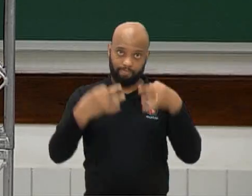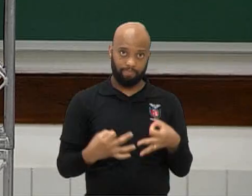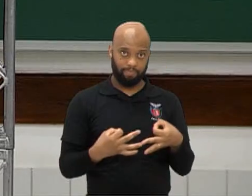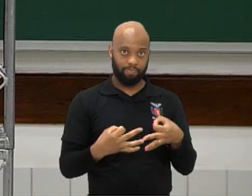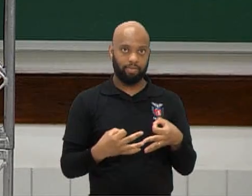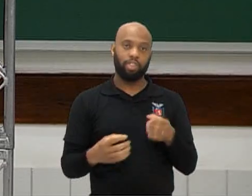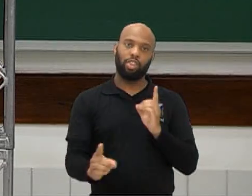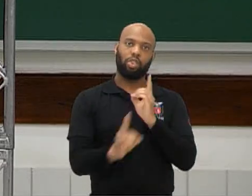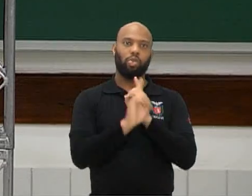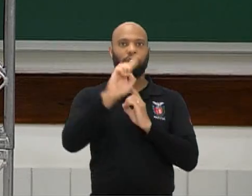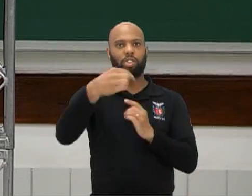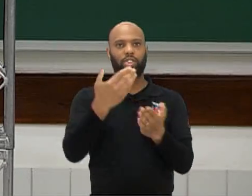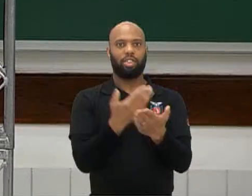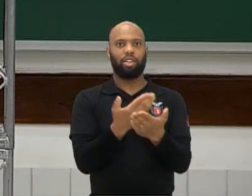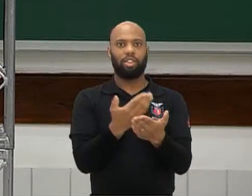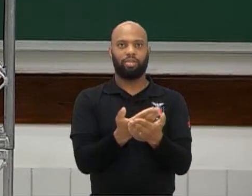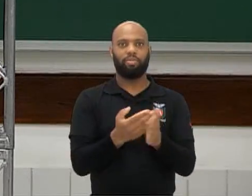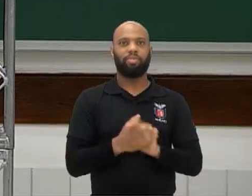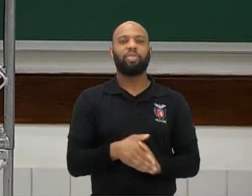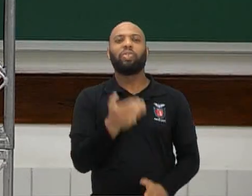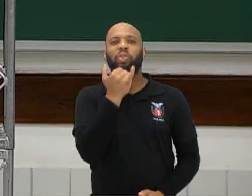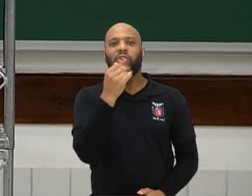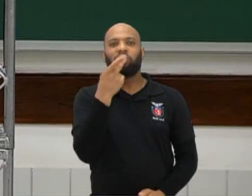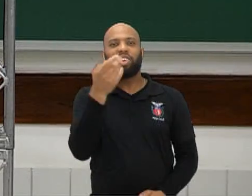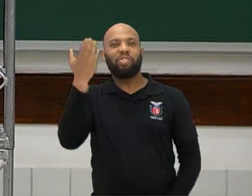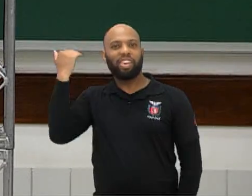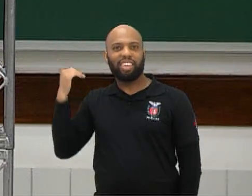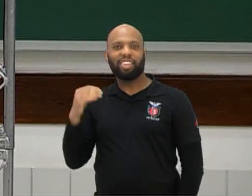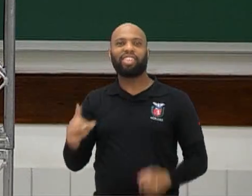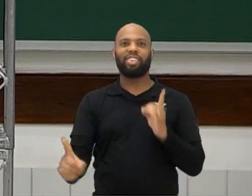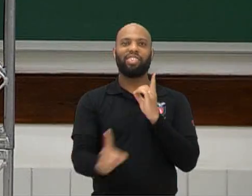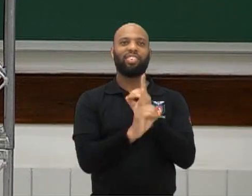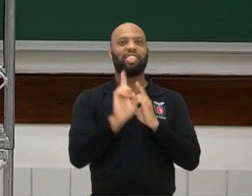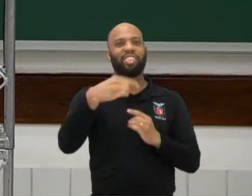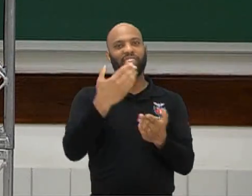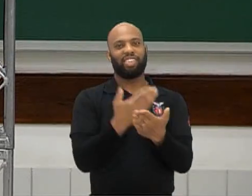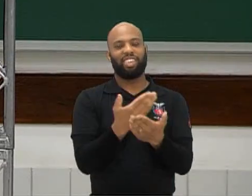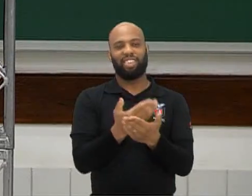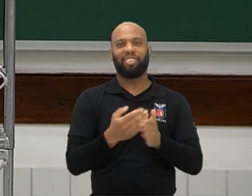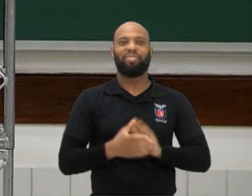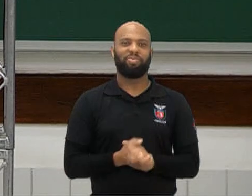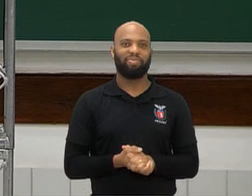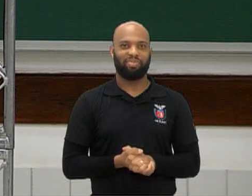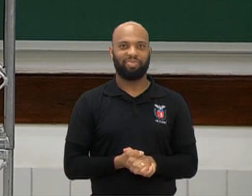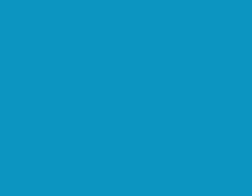dia. Nos vemos na aula passada. Desculpa, pessoal, nos vemos na aula que vem.